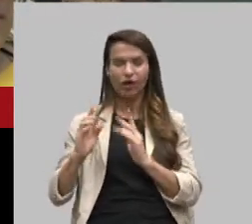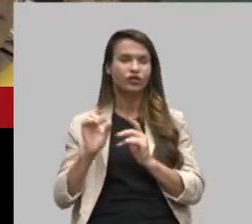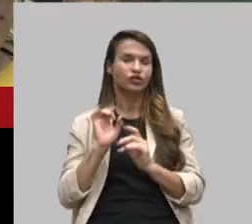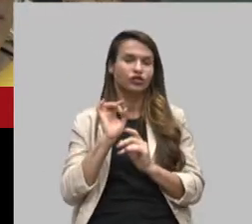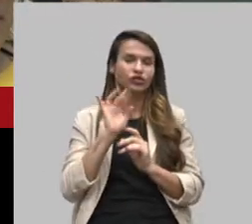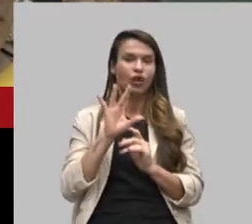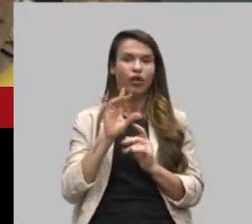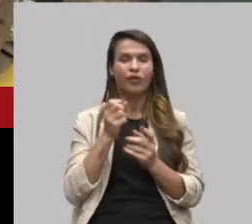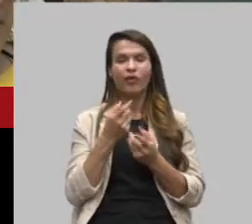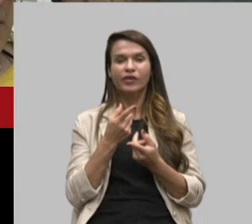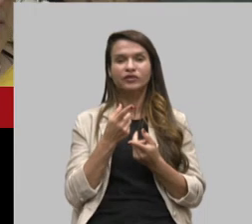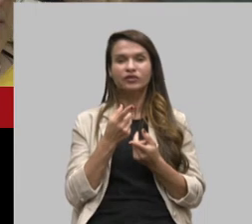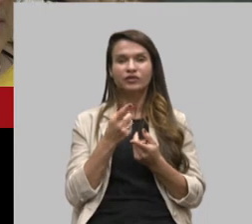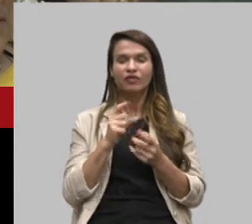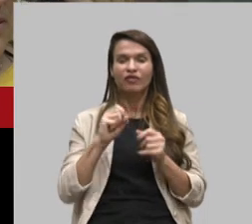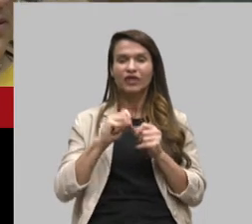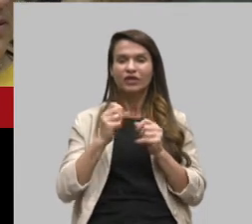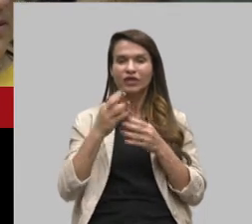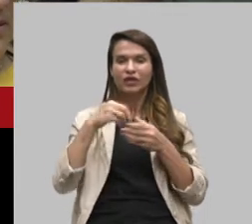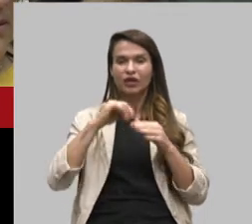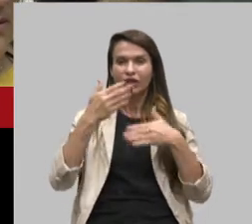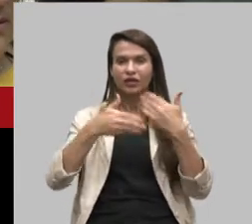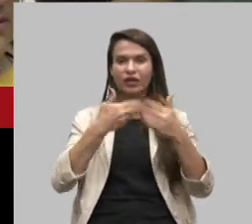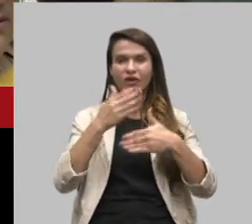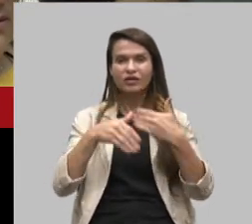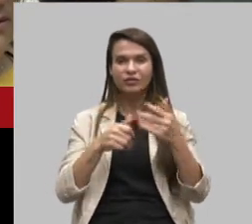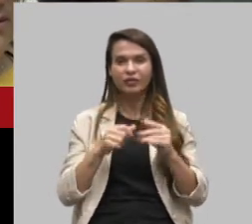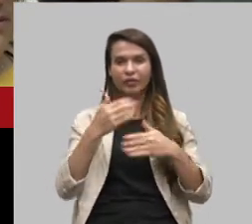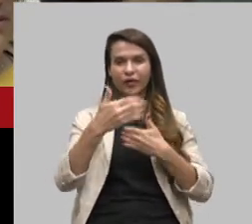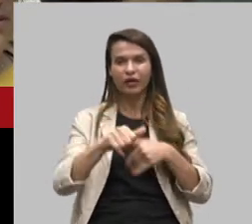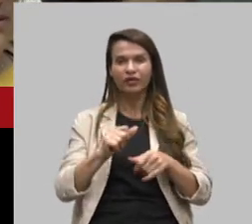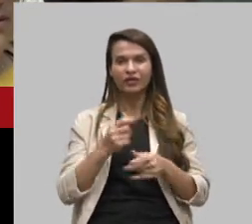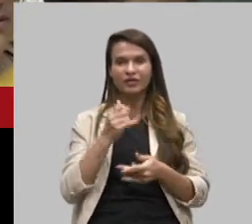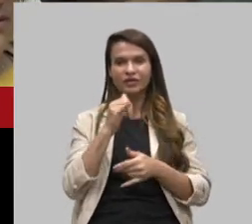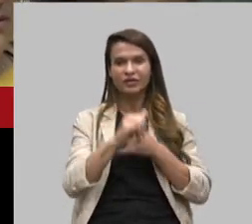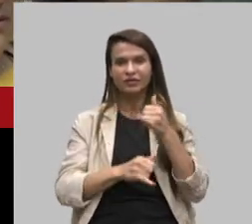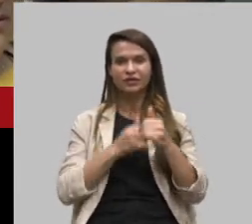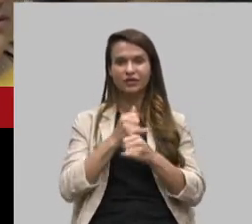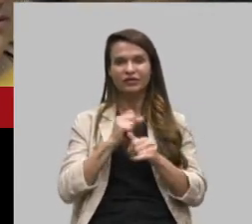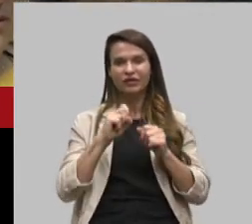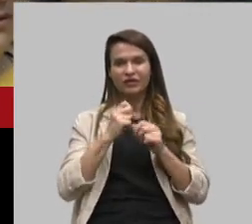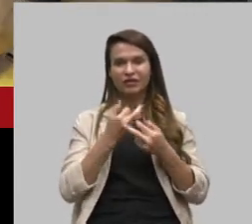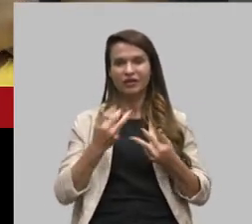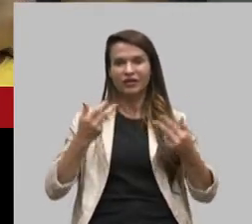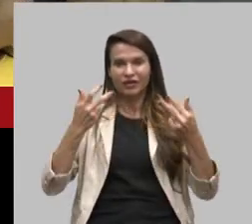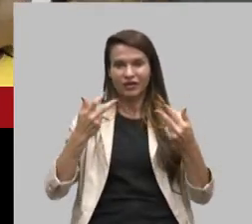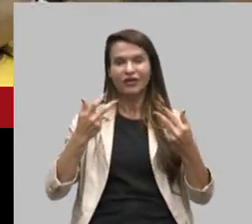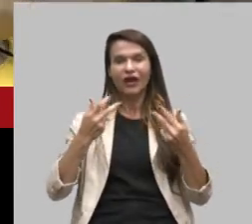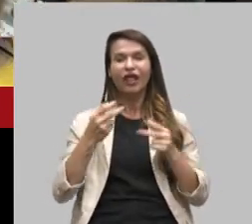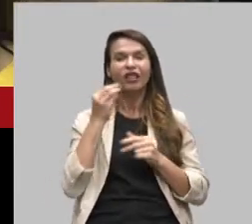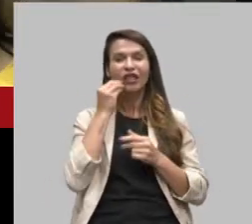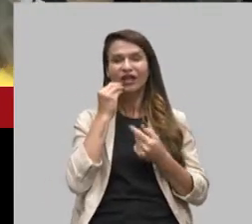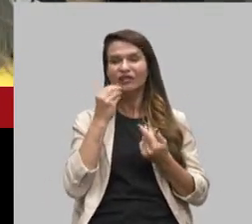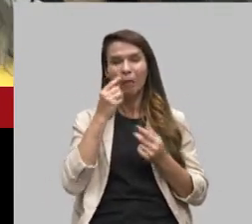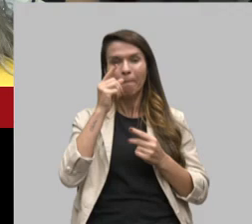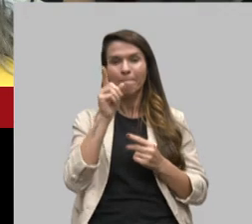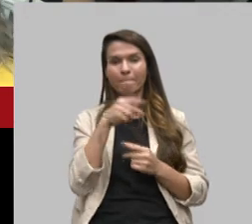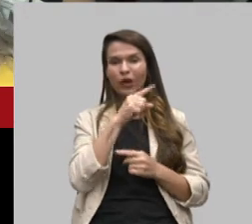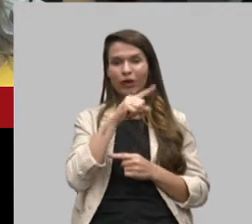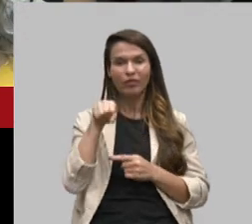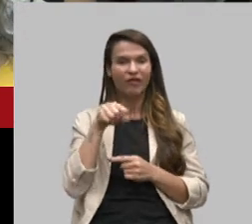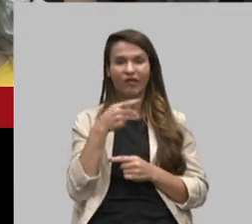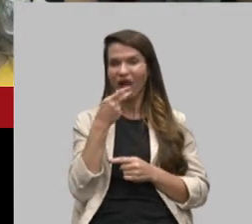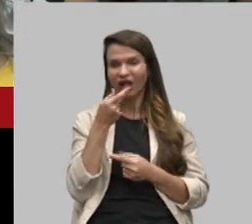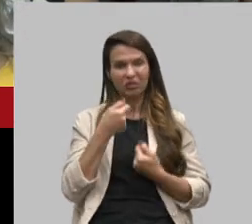facilitar todo esse processo você pode fazer provas online você pode fazer diversas coisas e as pessoas que tipo tentam negar isso e tentam dizer que isso não é